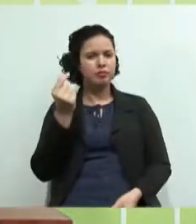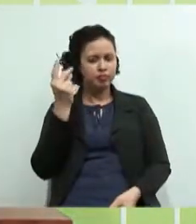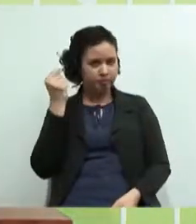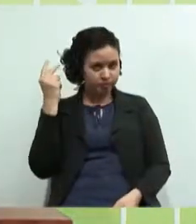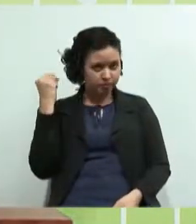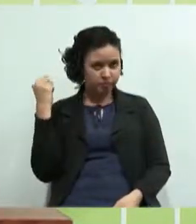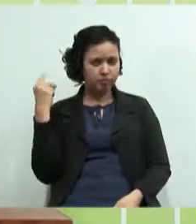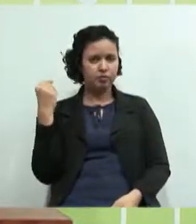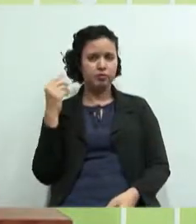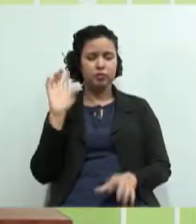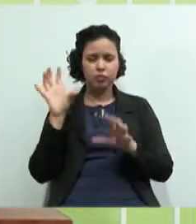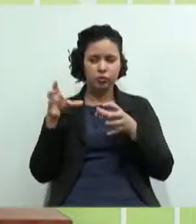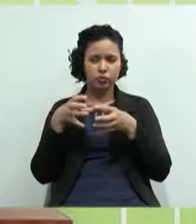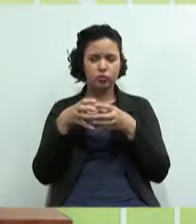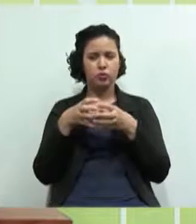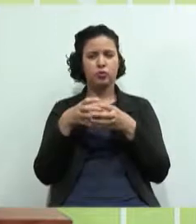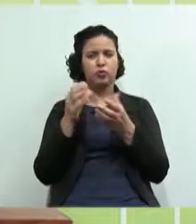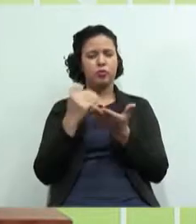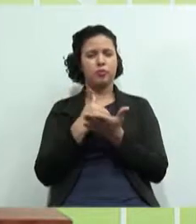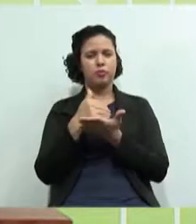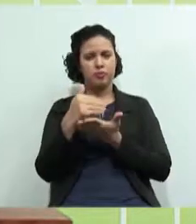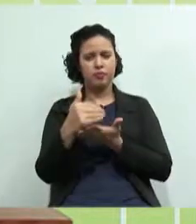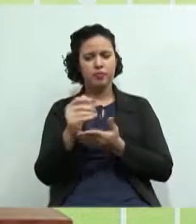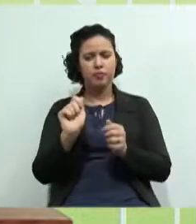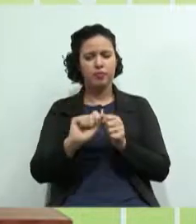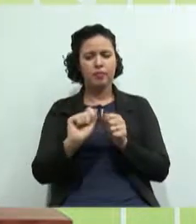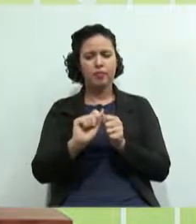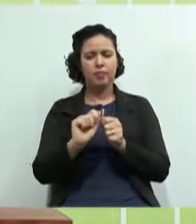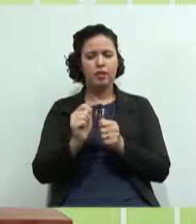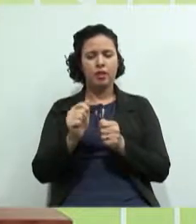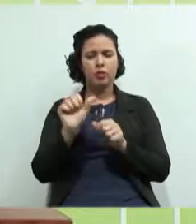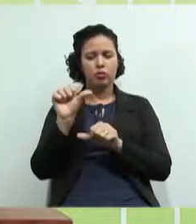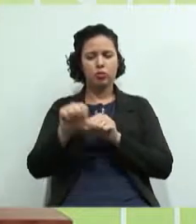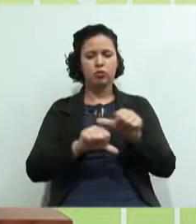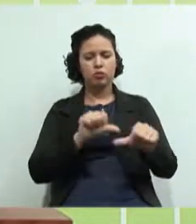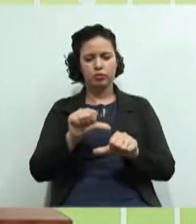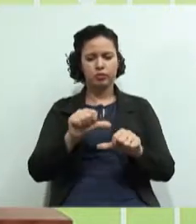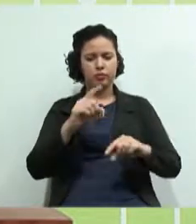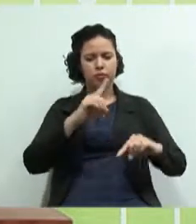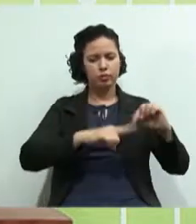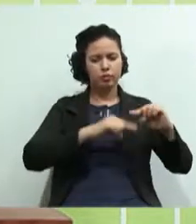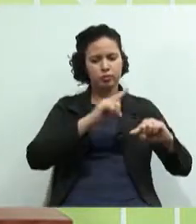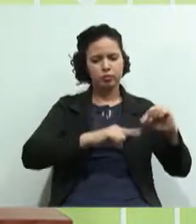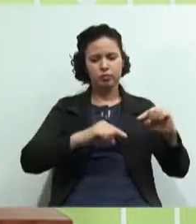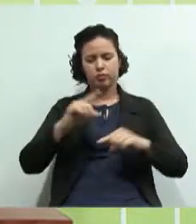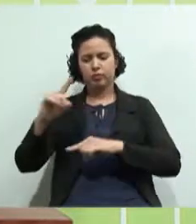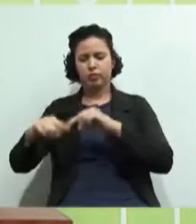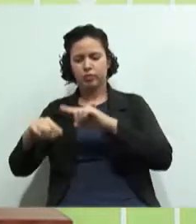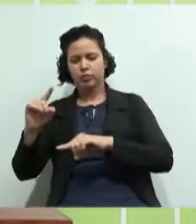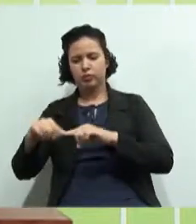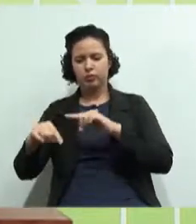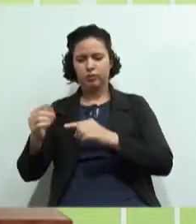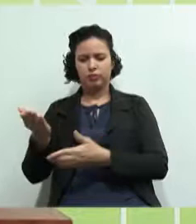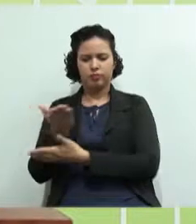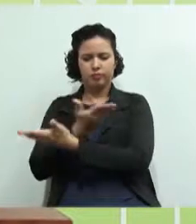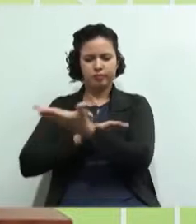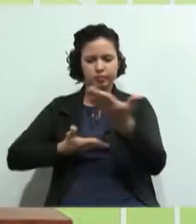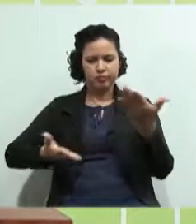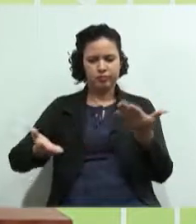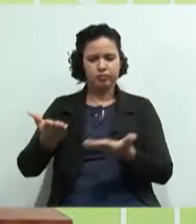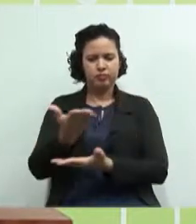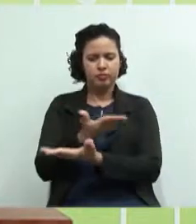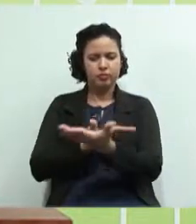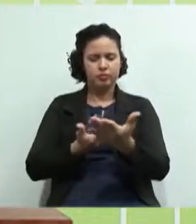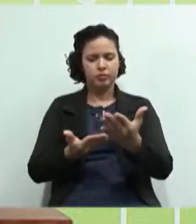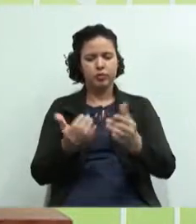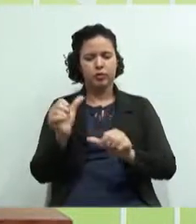fenícios, né, eles começaram a fazer exatamente o quê? Uma troca, né, entre produtos, começou a comercializar aqueles produtos, é